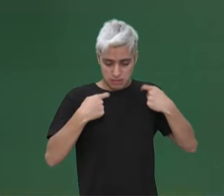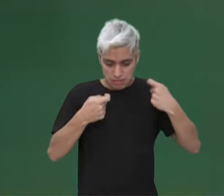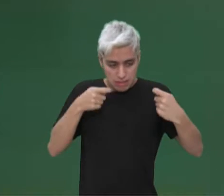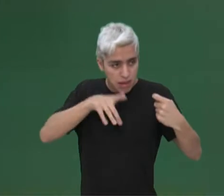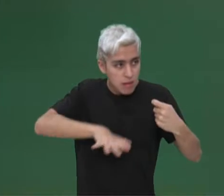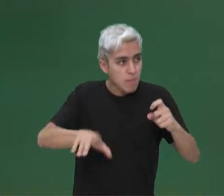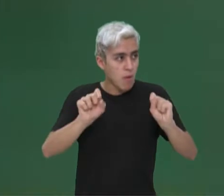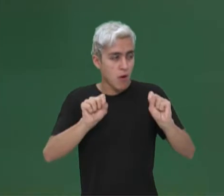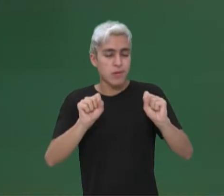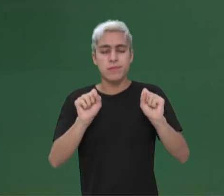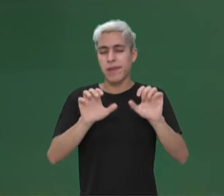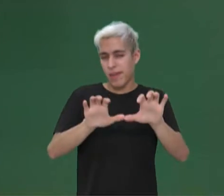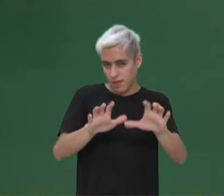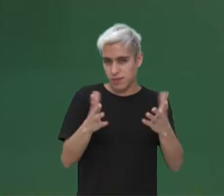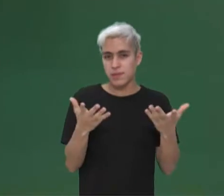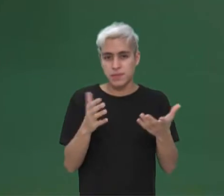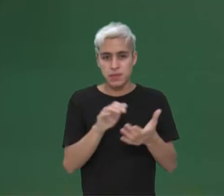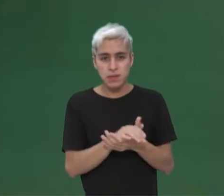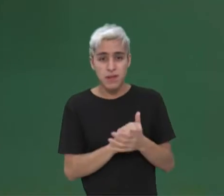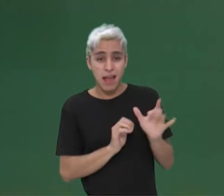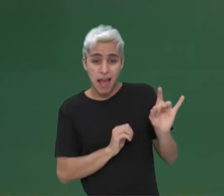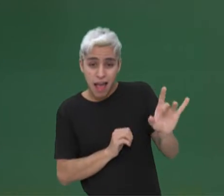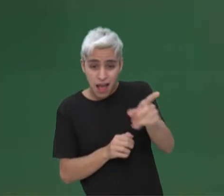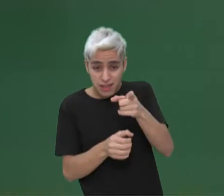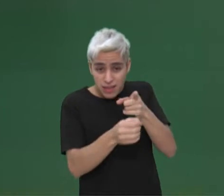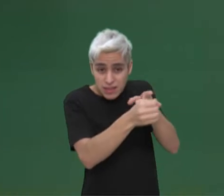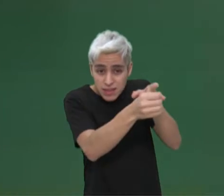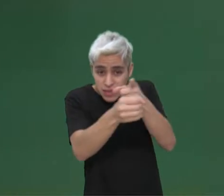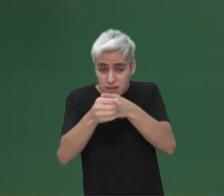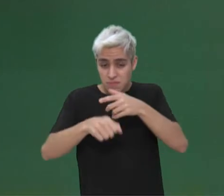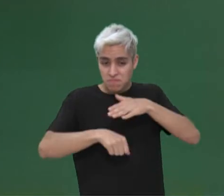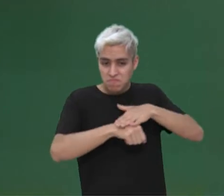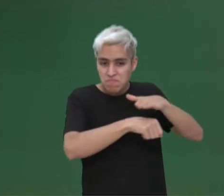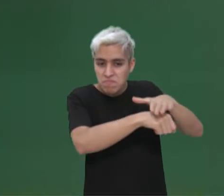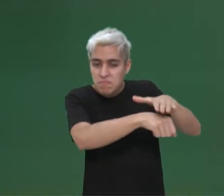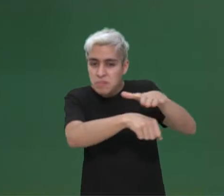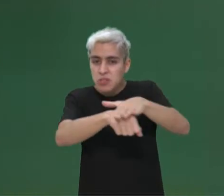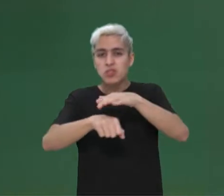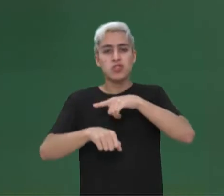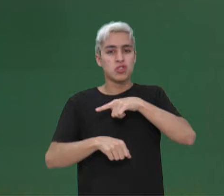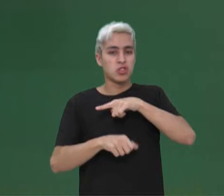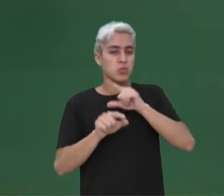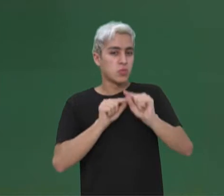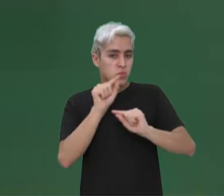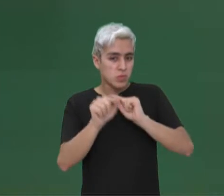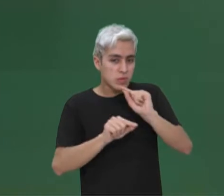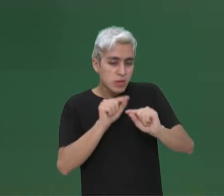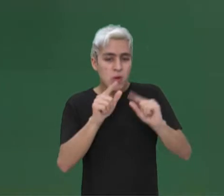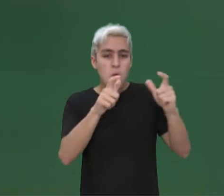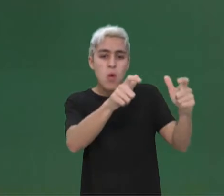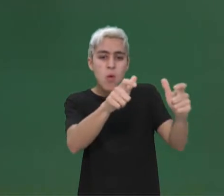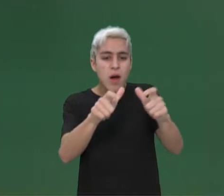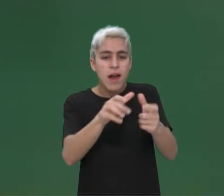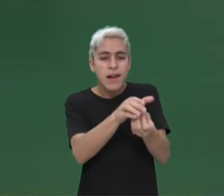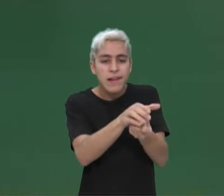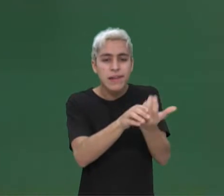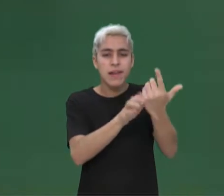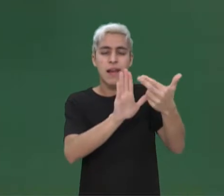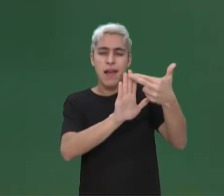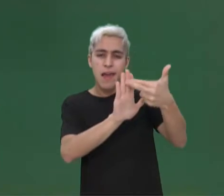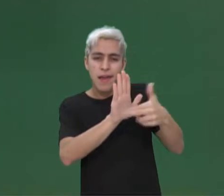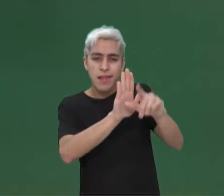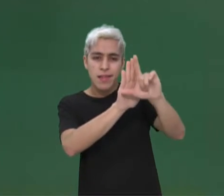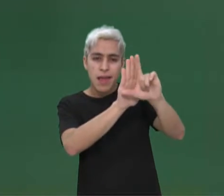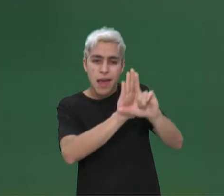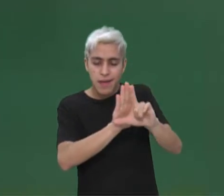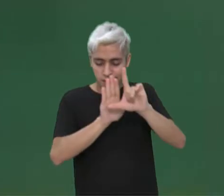municipal. Então, cada cidade tinha o seu cabildo. Então, o lugar onde se criavam as leis, onde